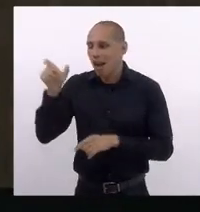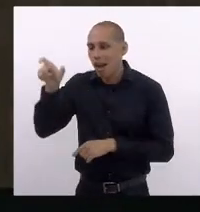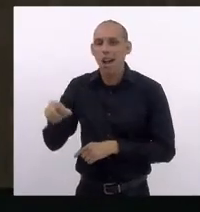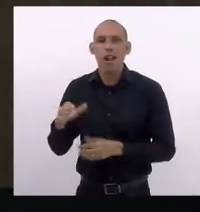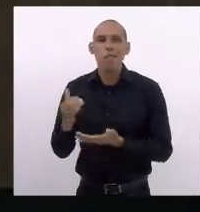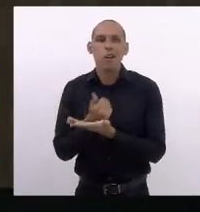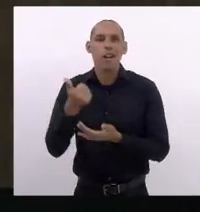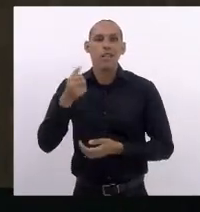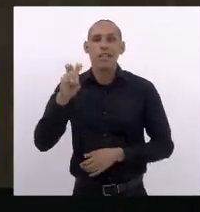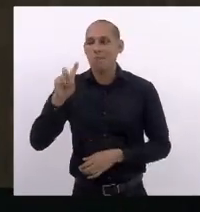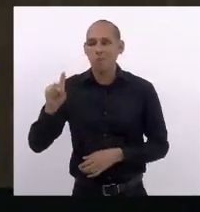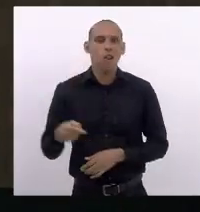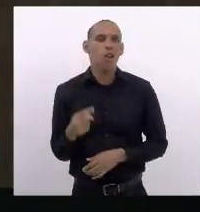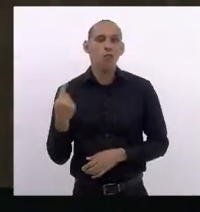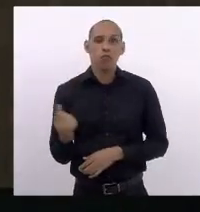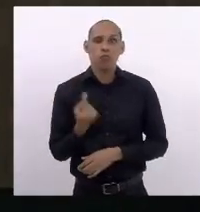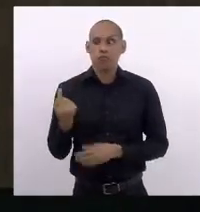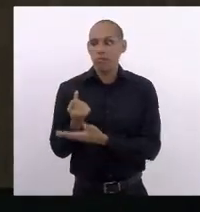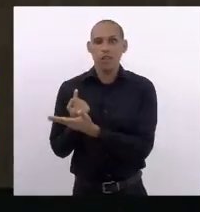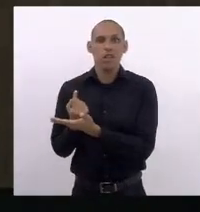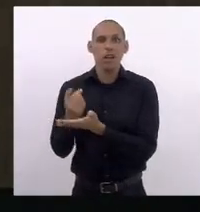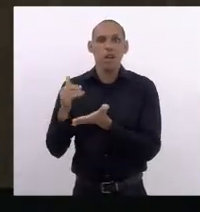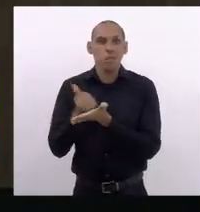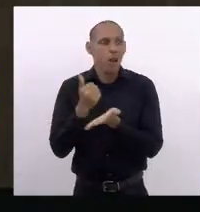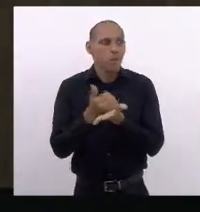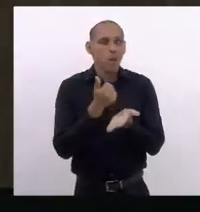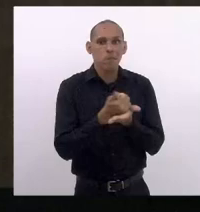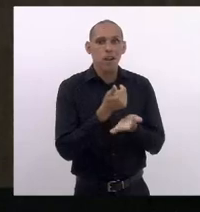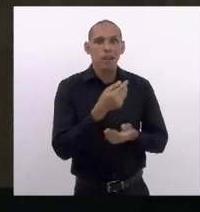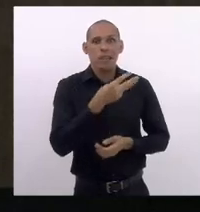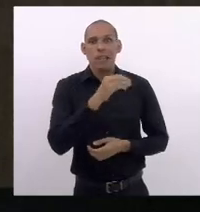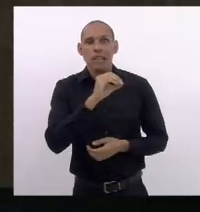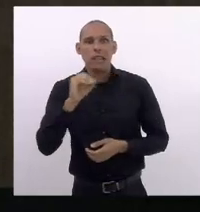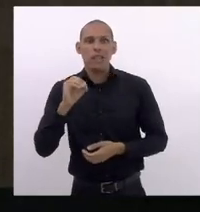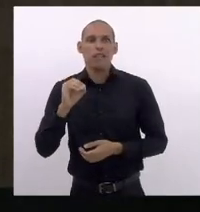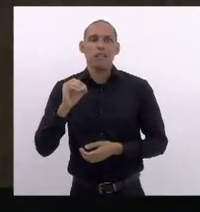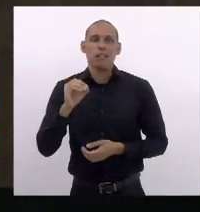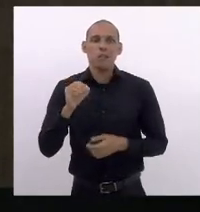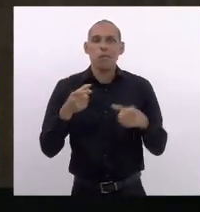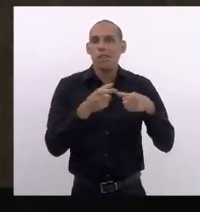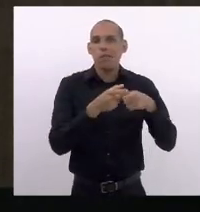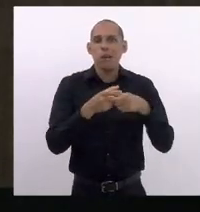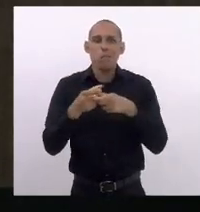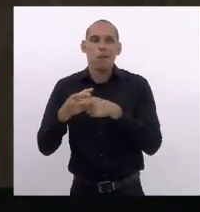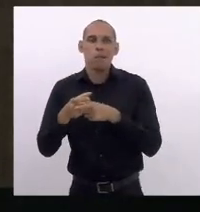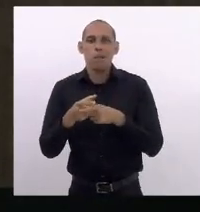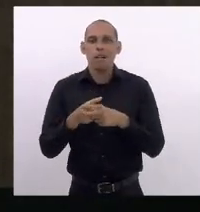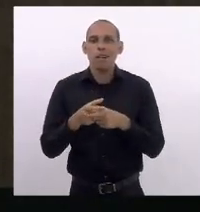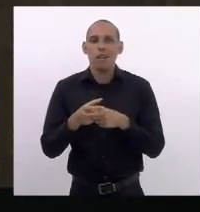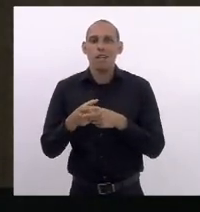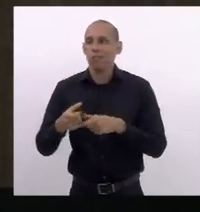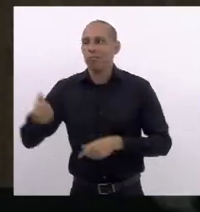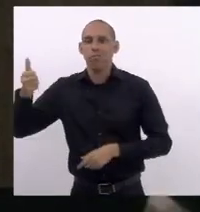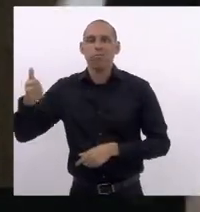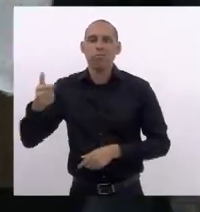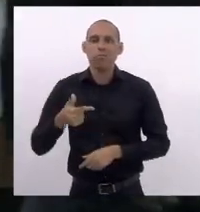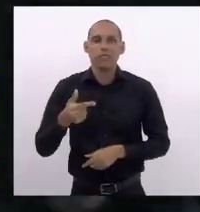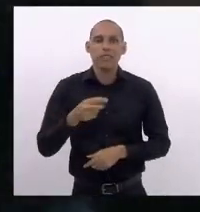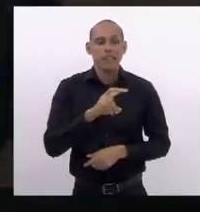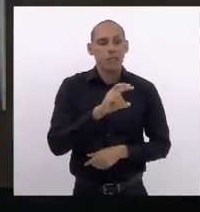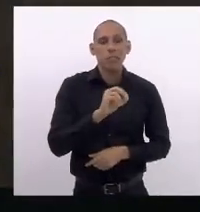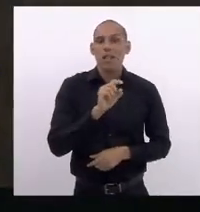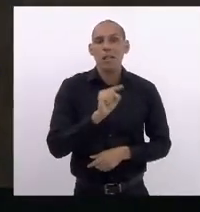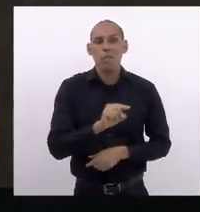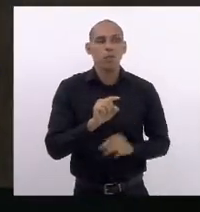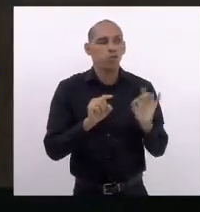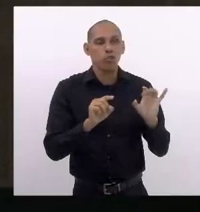15 milhões, ela está ocupando o lugar, às vezes, de 300 micro, que pegariam 50 mil reais. Cria